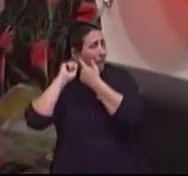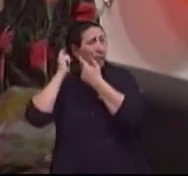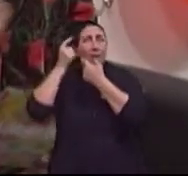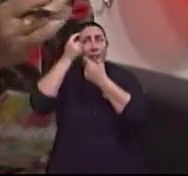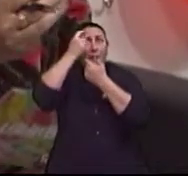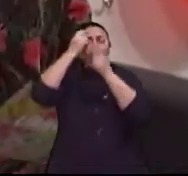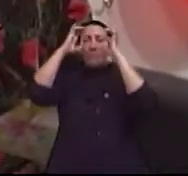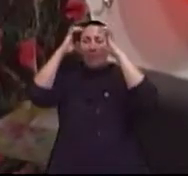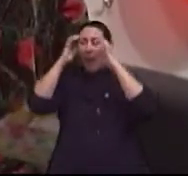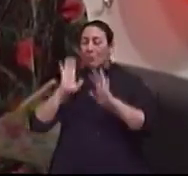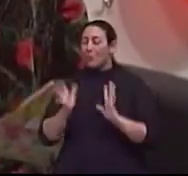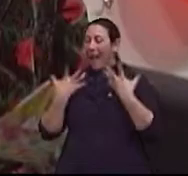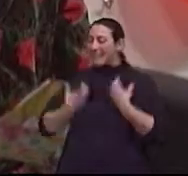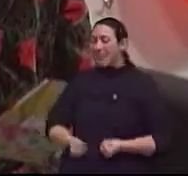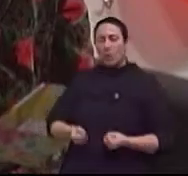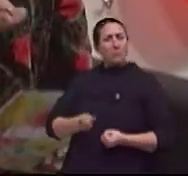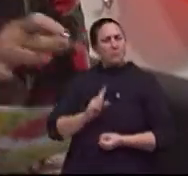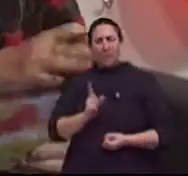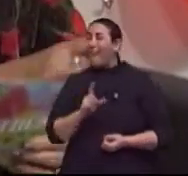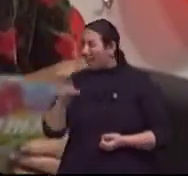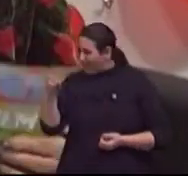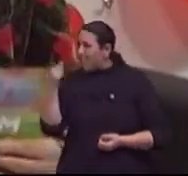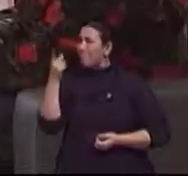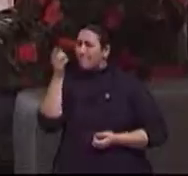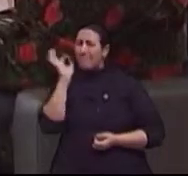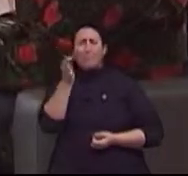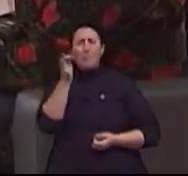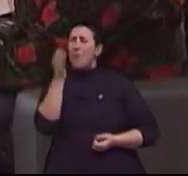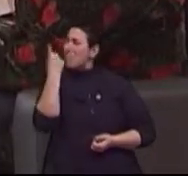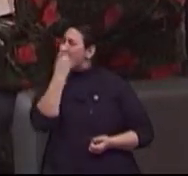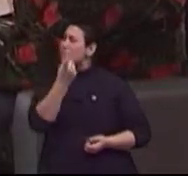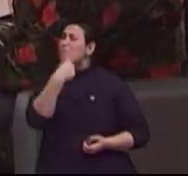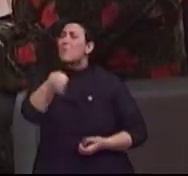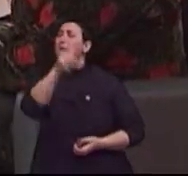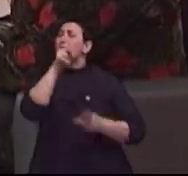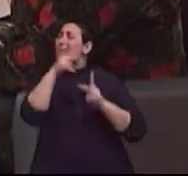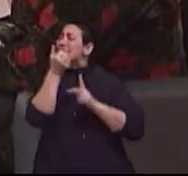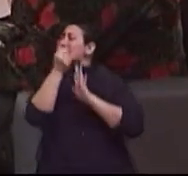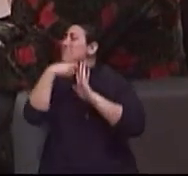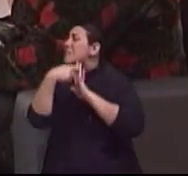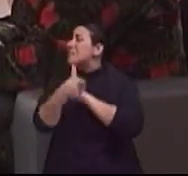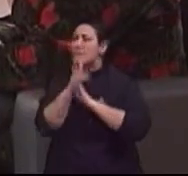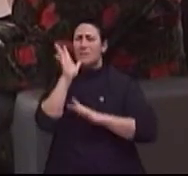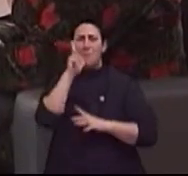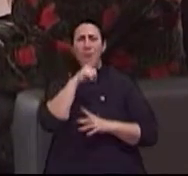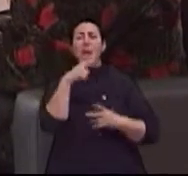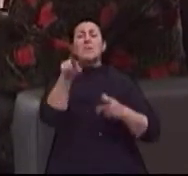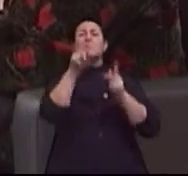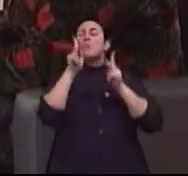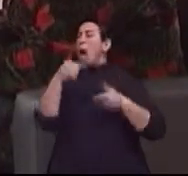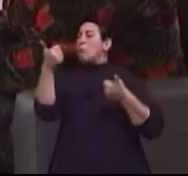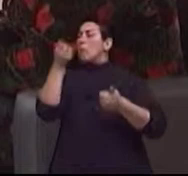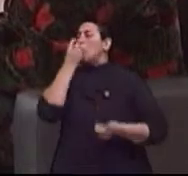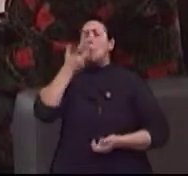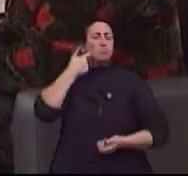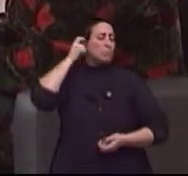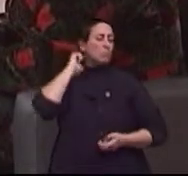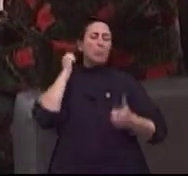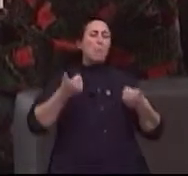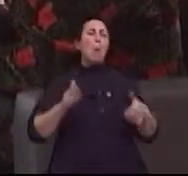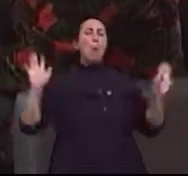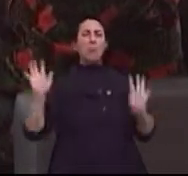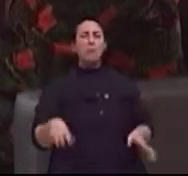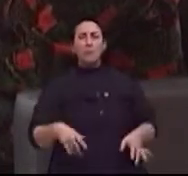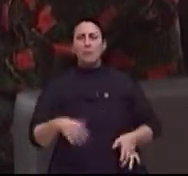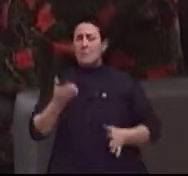botar o aparelho e sair e dizer não estou ouvindo direito, não valeu o aparelho. Exatamente. Porque as pessoas fazem, são Faz. Muito imediatistas, né? Exatamente. Tem que dar certo agora ou